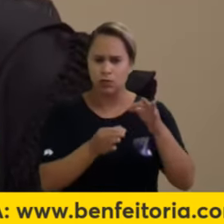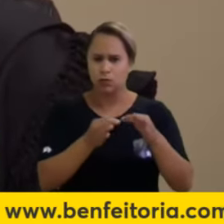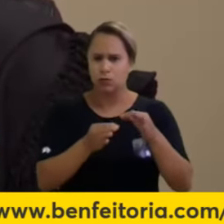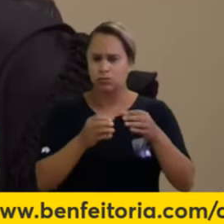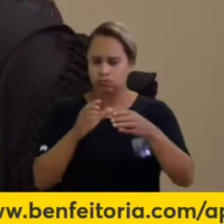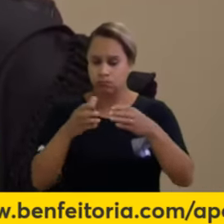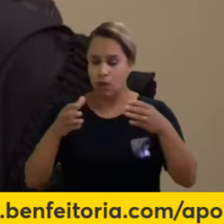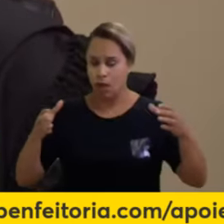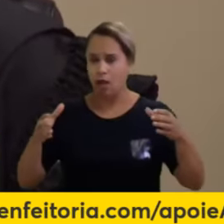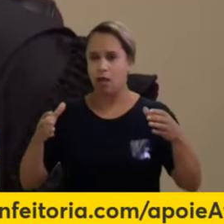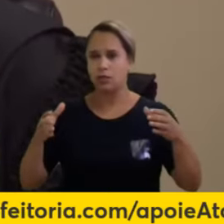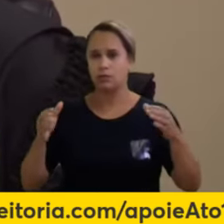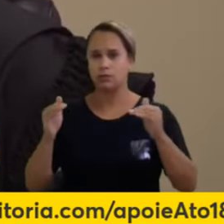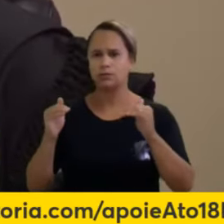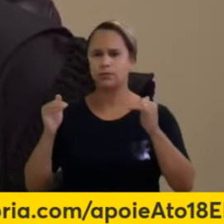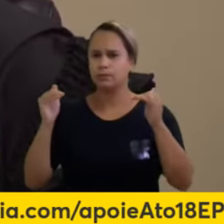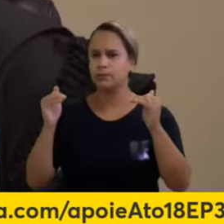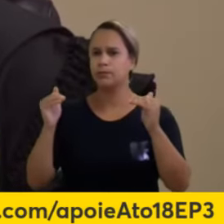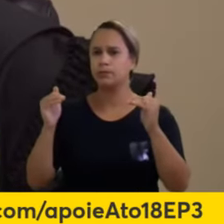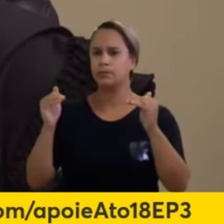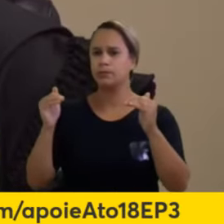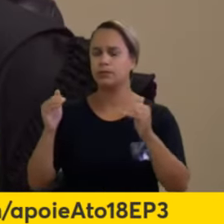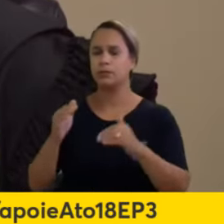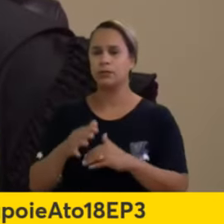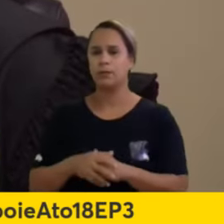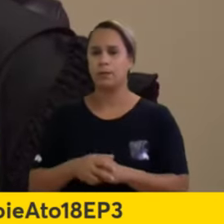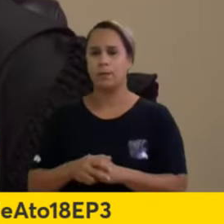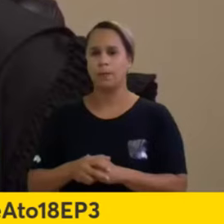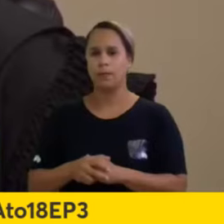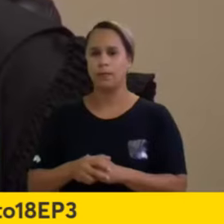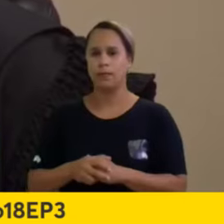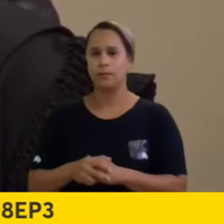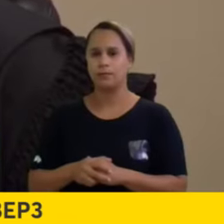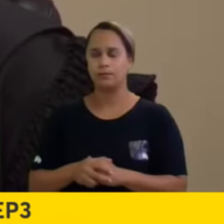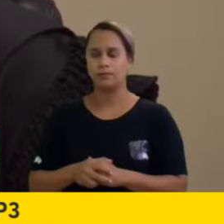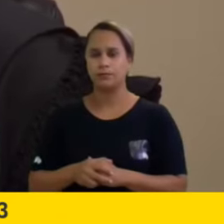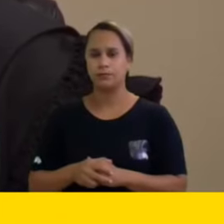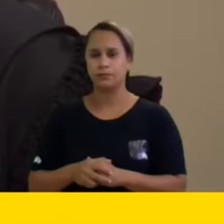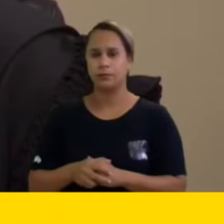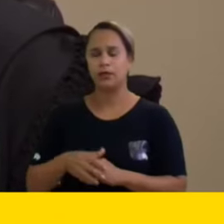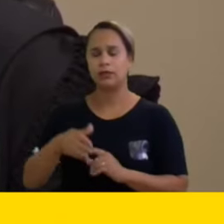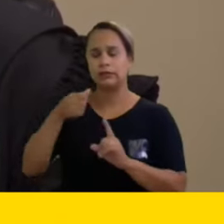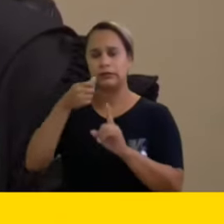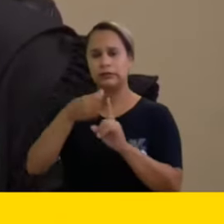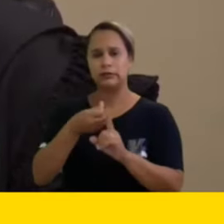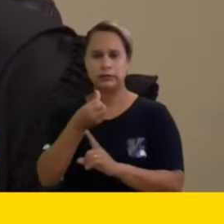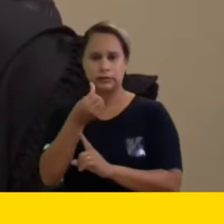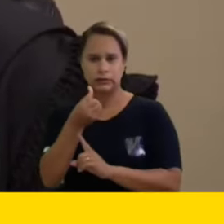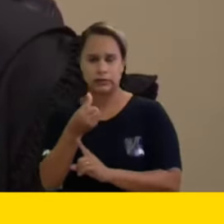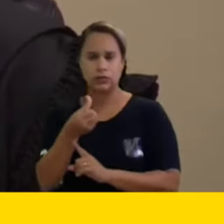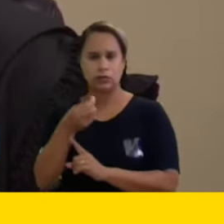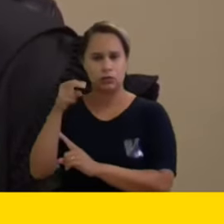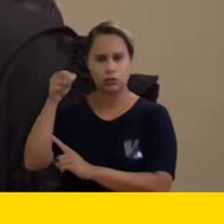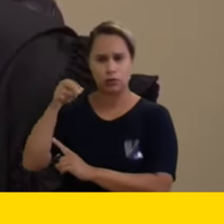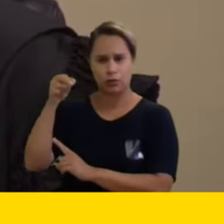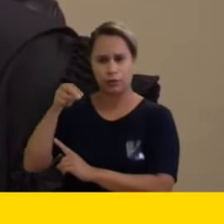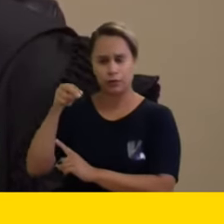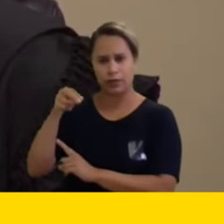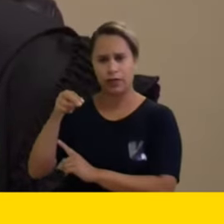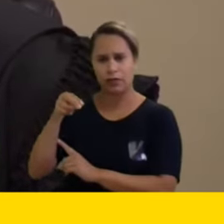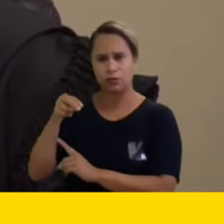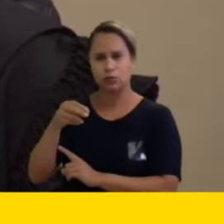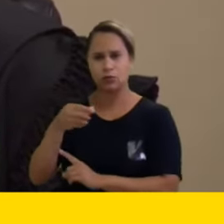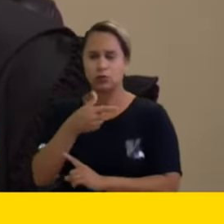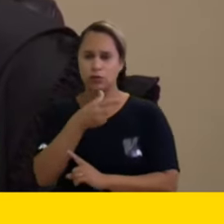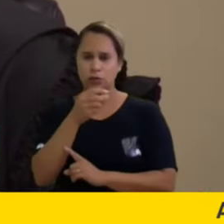Eros Grau julgado pelo tribunal pleno daquela corte em 6 de novembro de 2008 que era o abias Corpus 9009